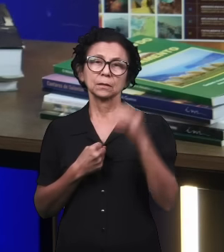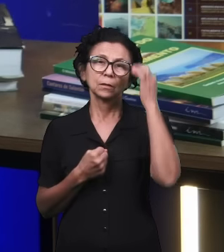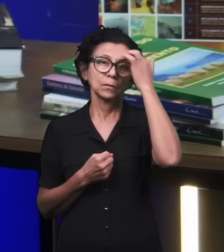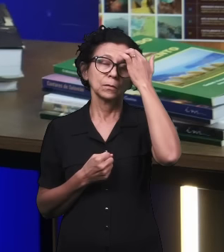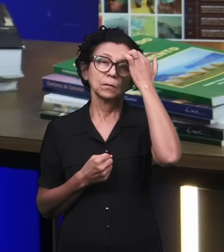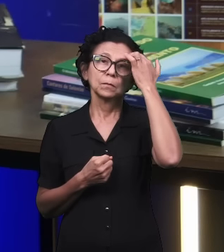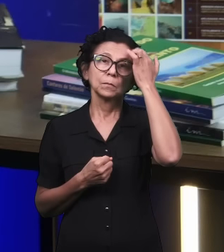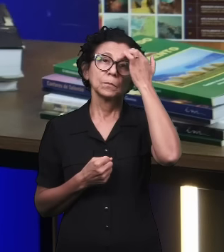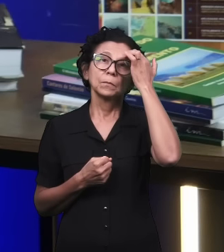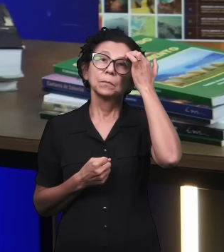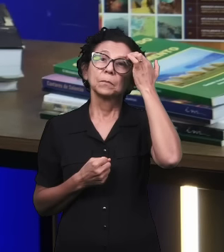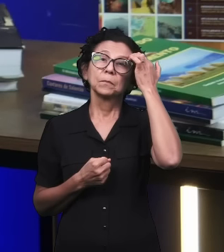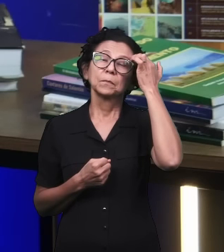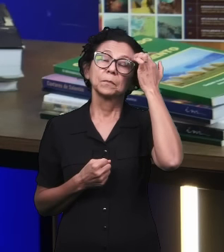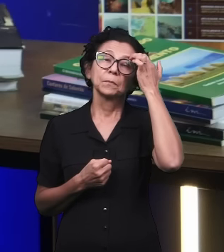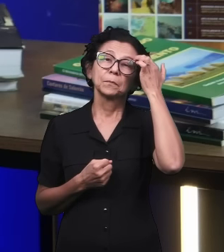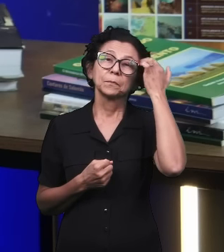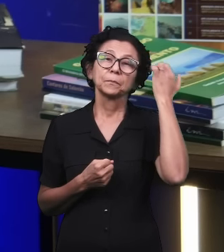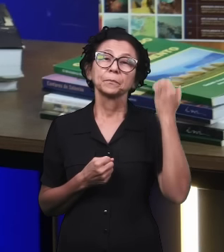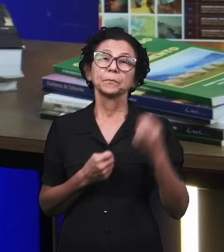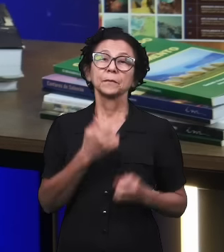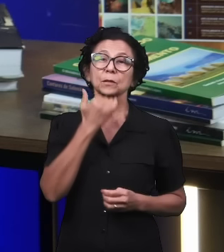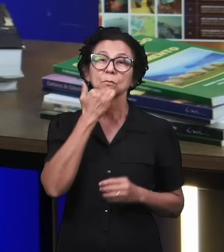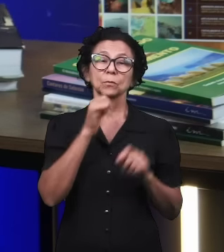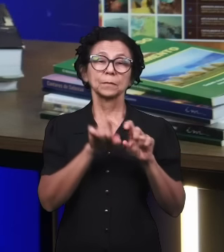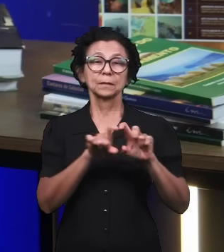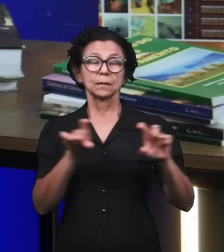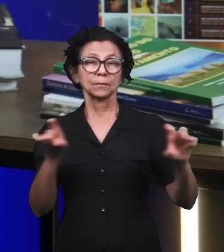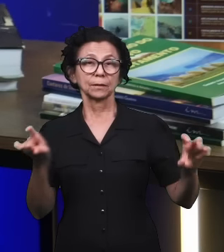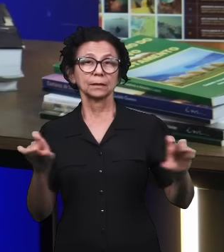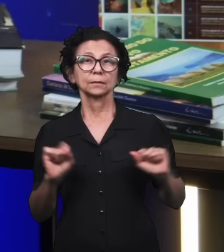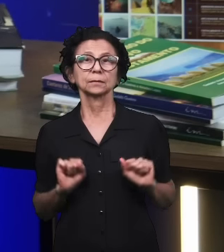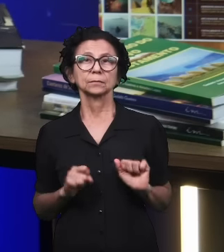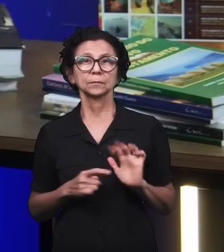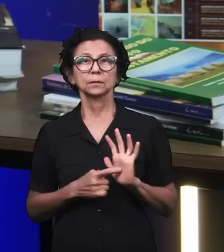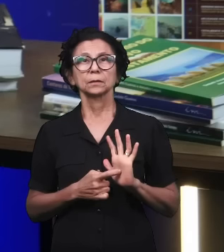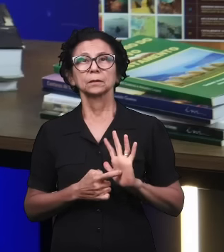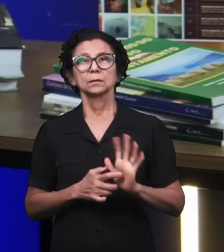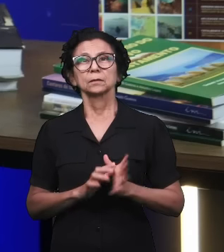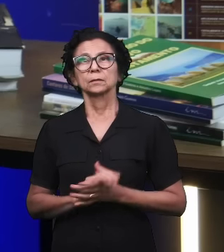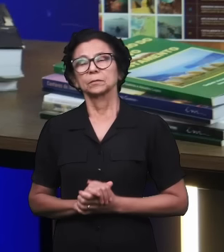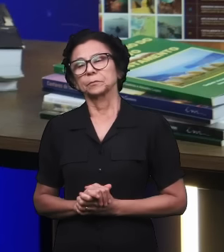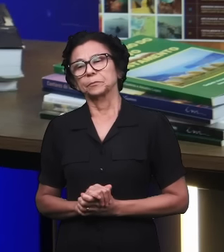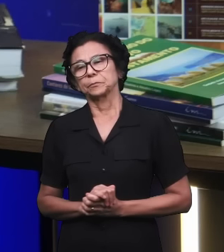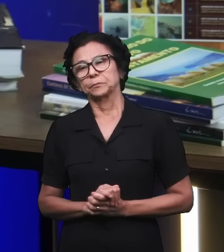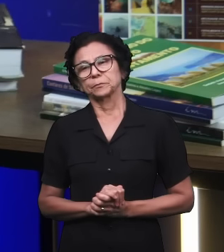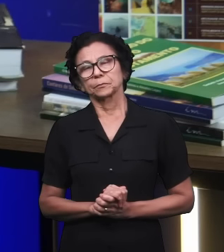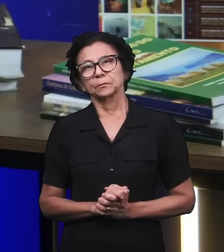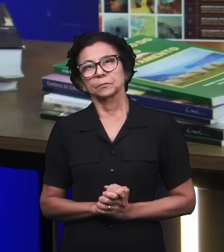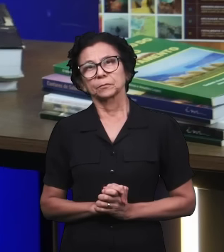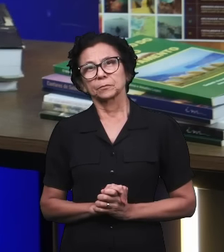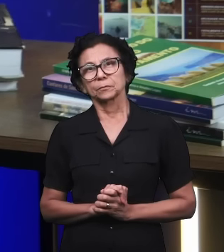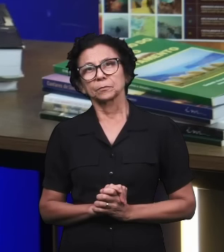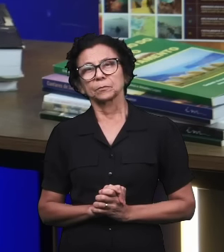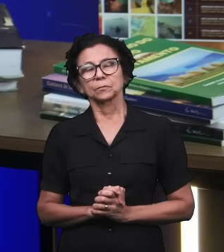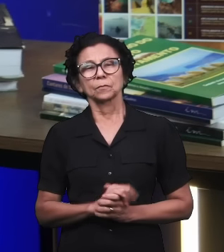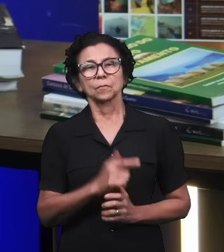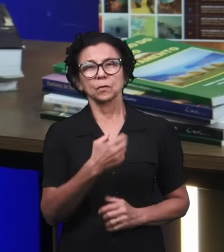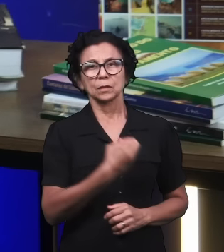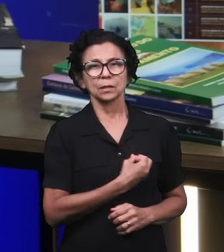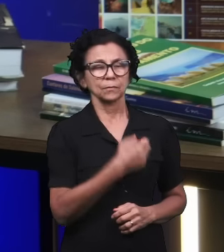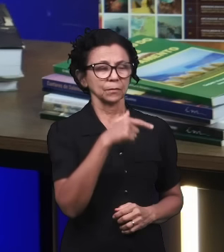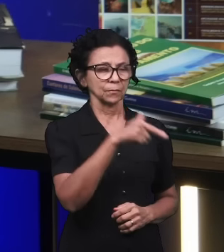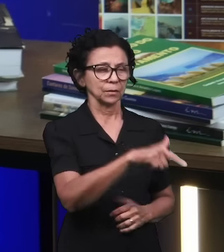expressão mostra o seguinte: depois dessa ação, né, de nos retirar do vale da sombra da morte, dessa